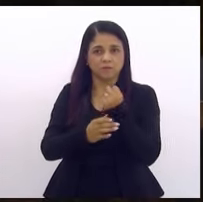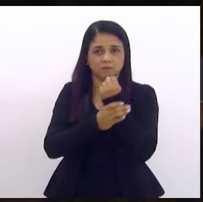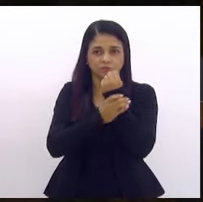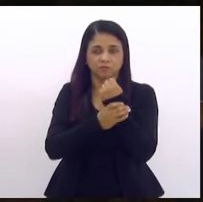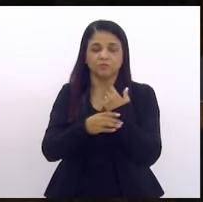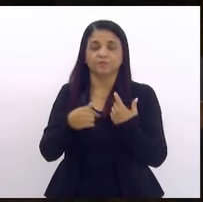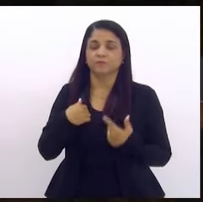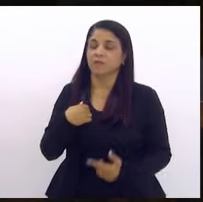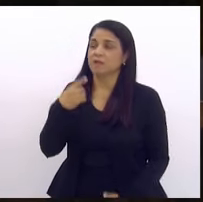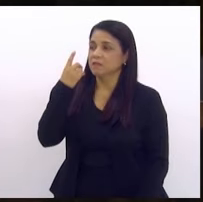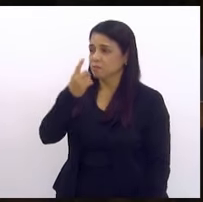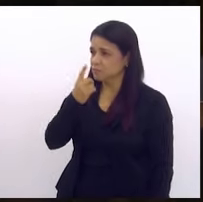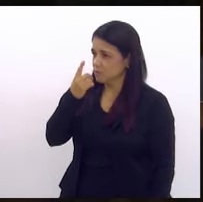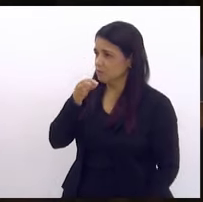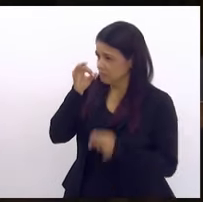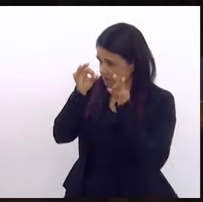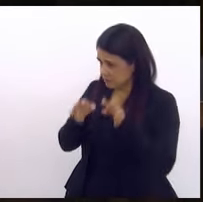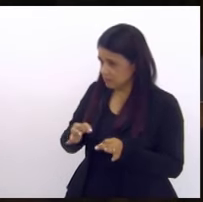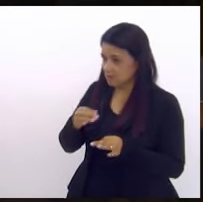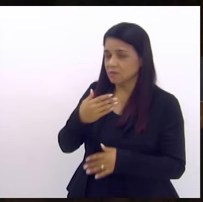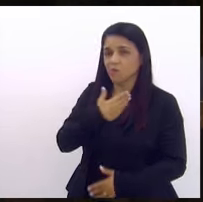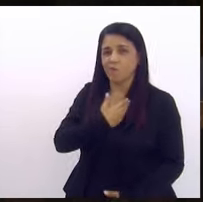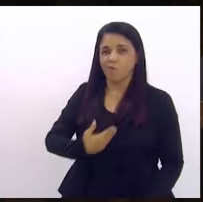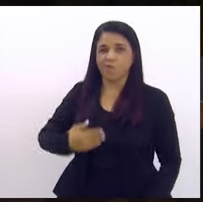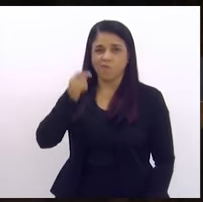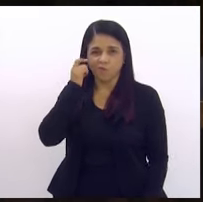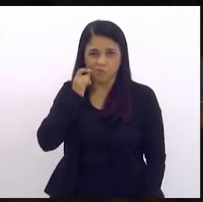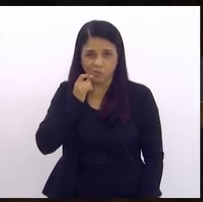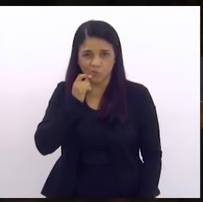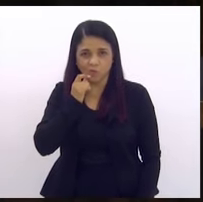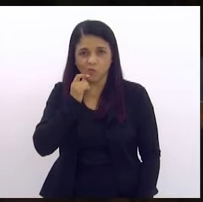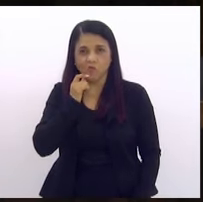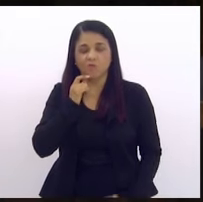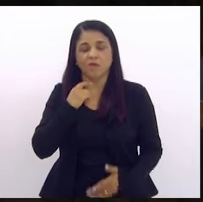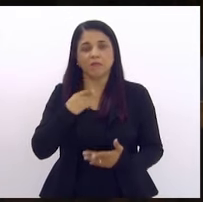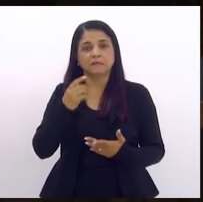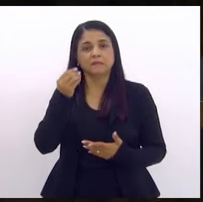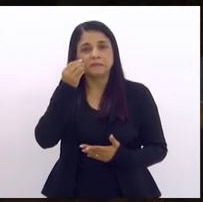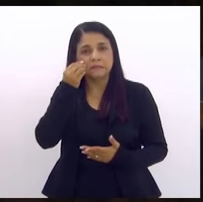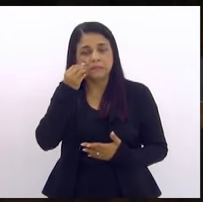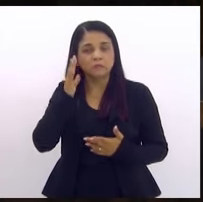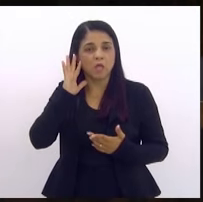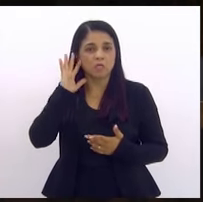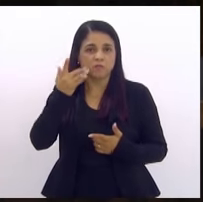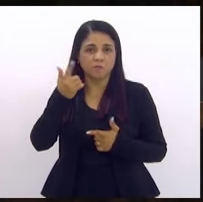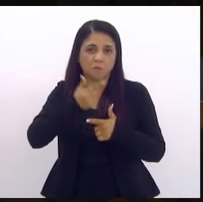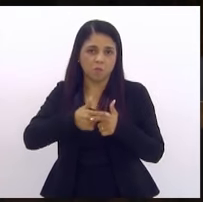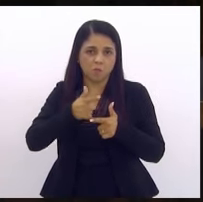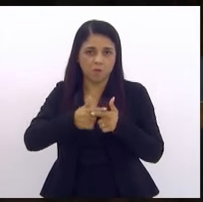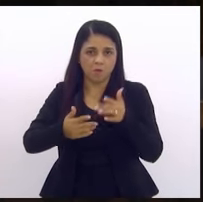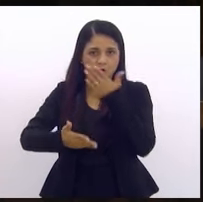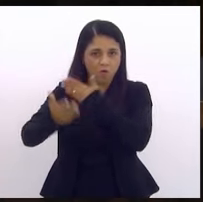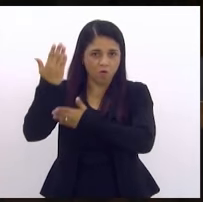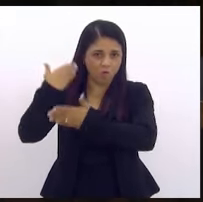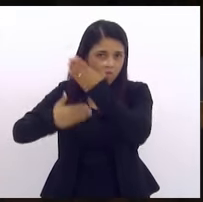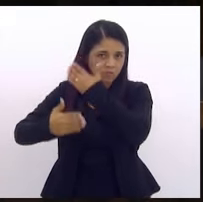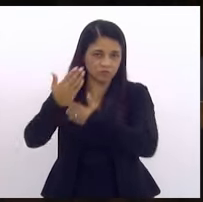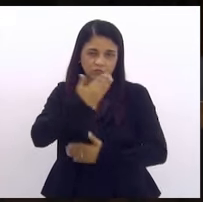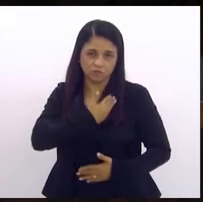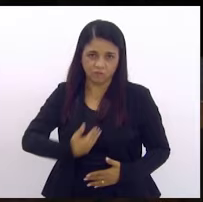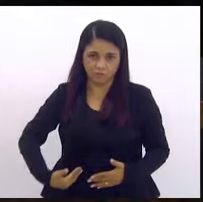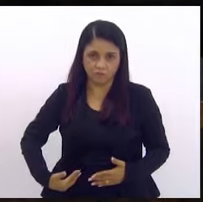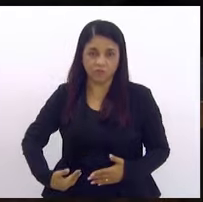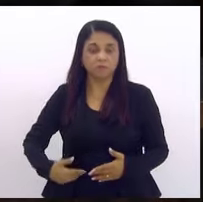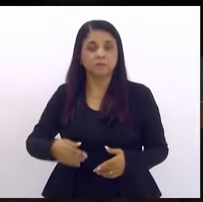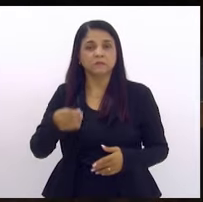Deputado, tenho certeza que o governador, que vem apagando muitos incêndios de governos passados, fazendo, reparando algumas injustiças,